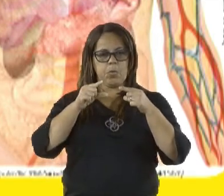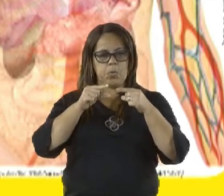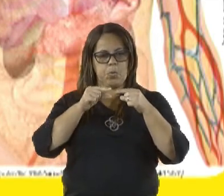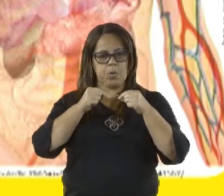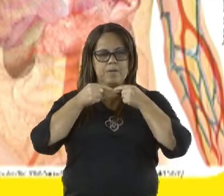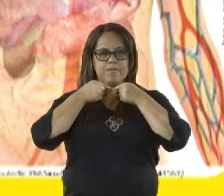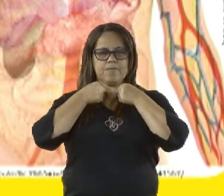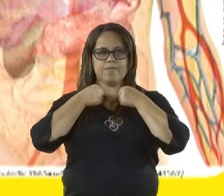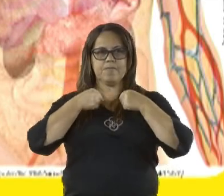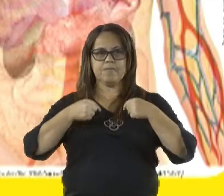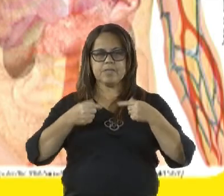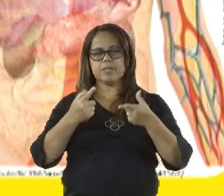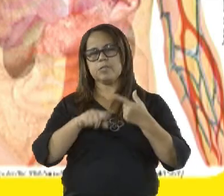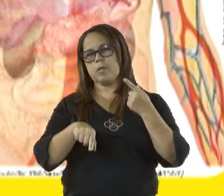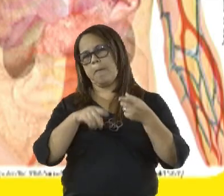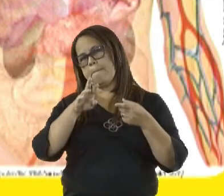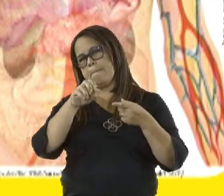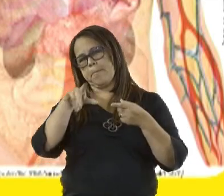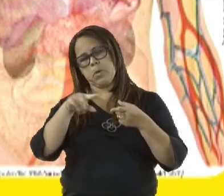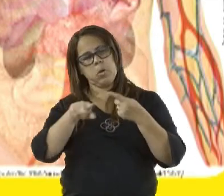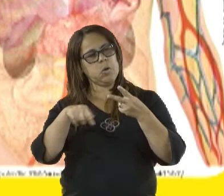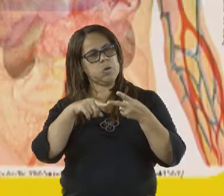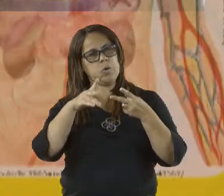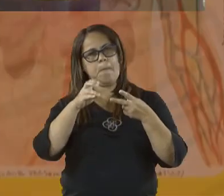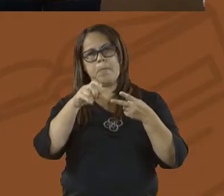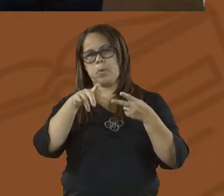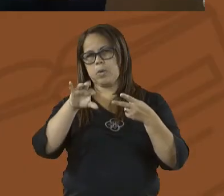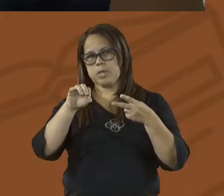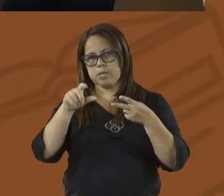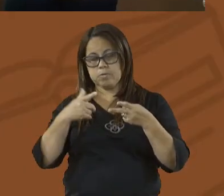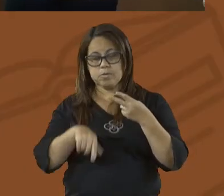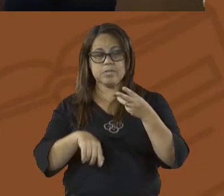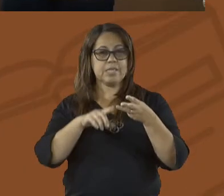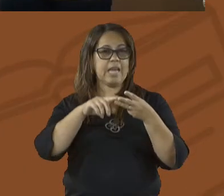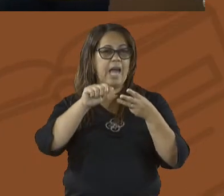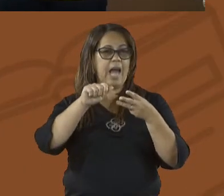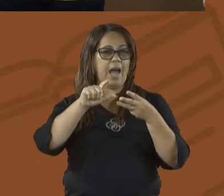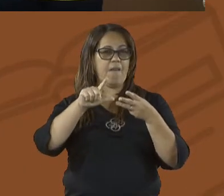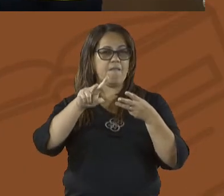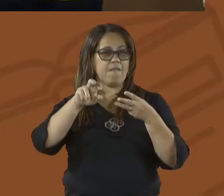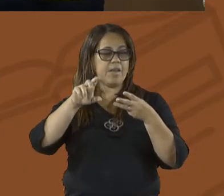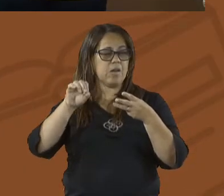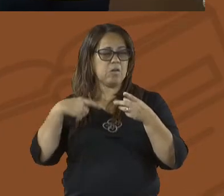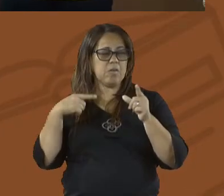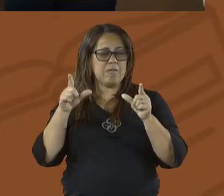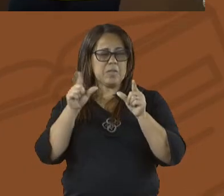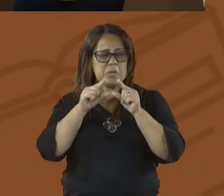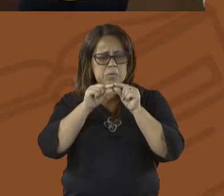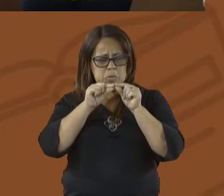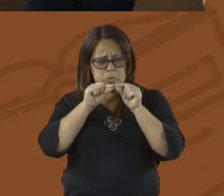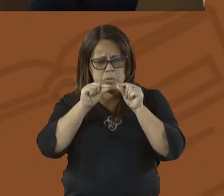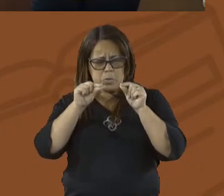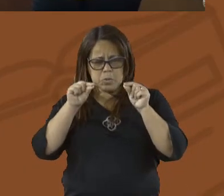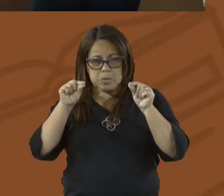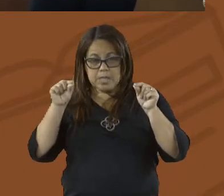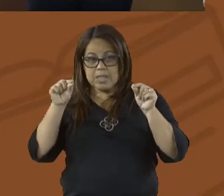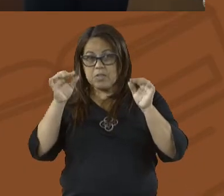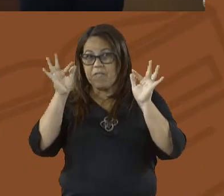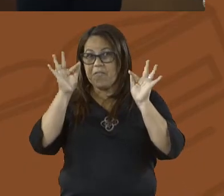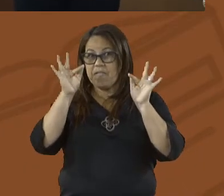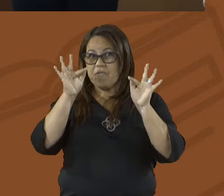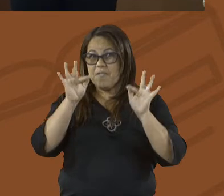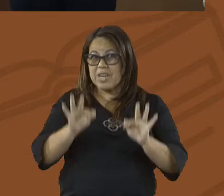é traqueia, brônquios, bronquíolos e alvéolos. Ela vai ficando bem fininha. E na pontinha, lá da